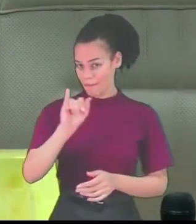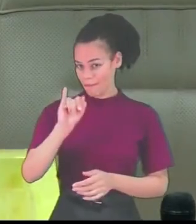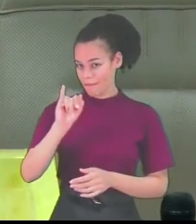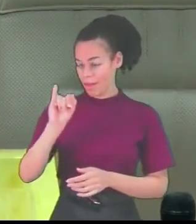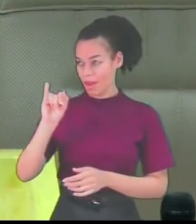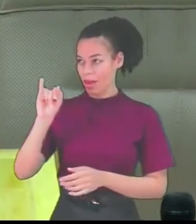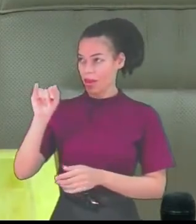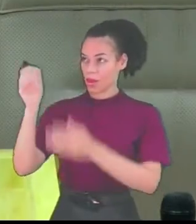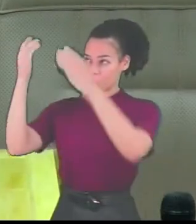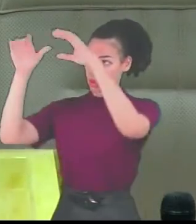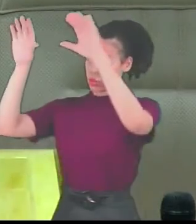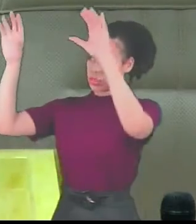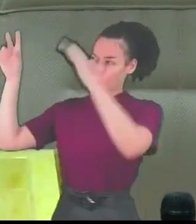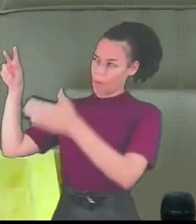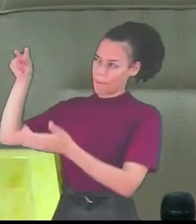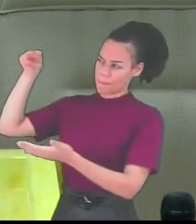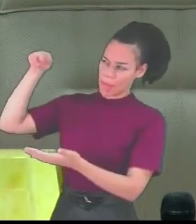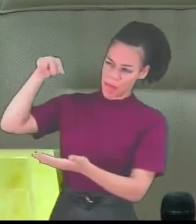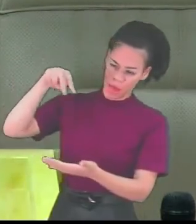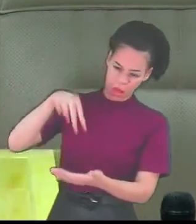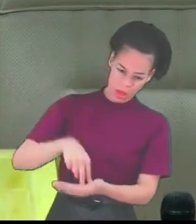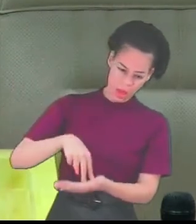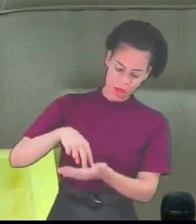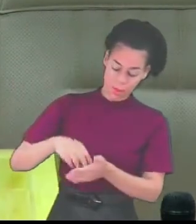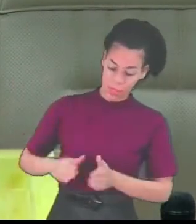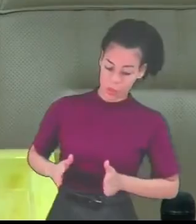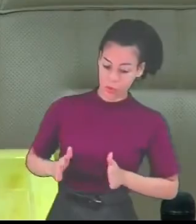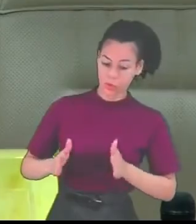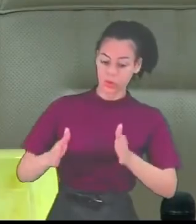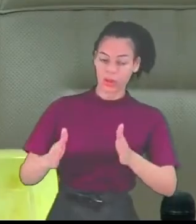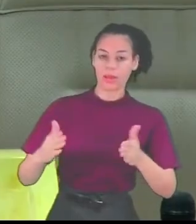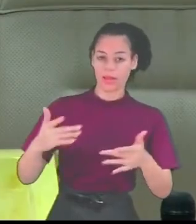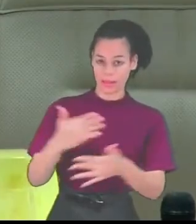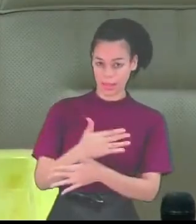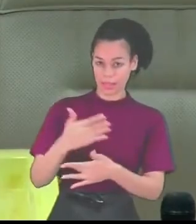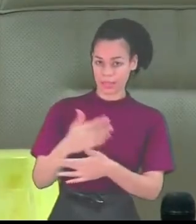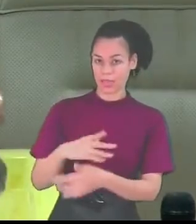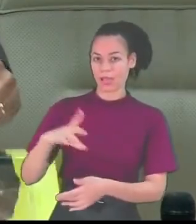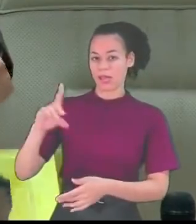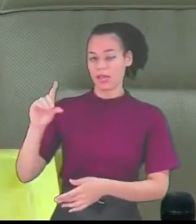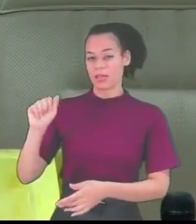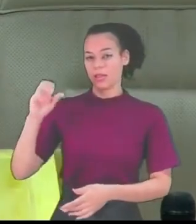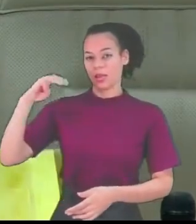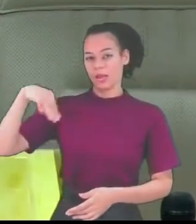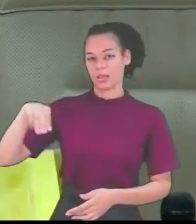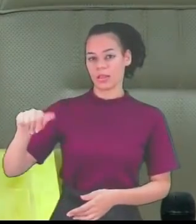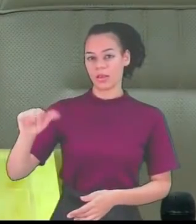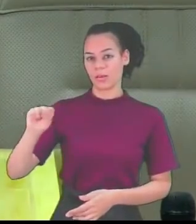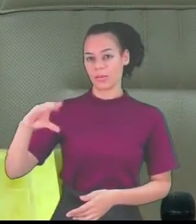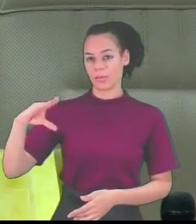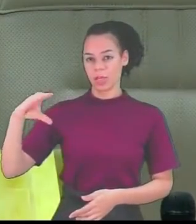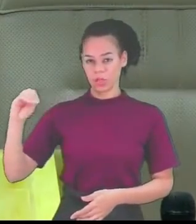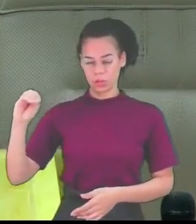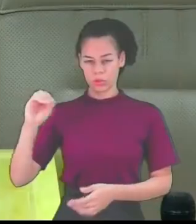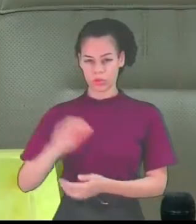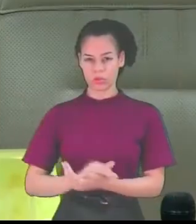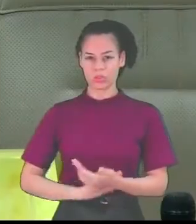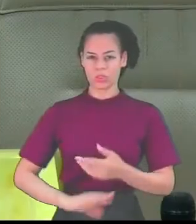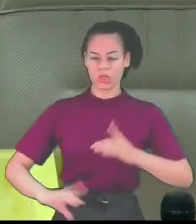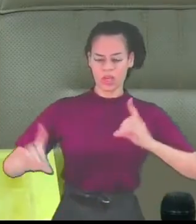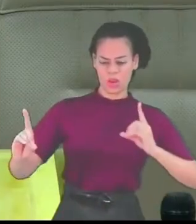ser prato Caminho de Damasco encontrar-se com a pujança de